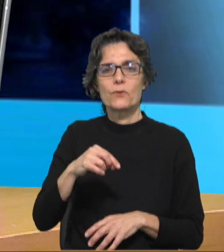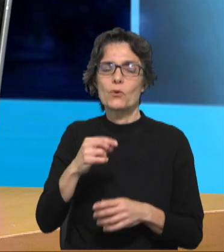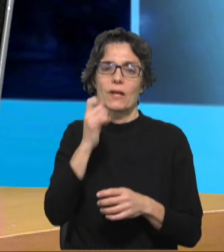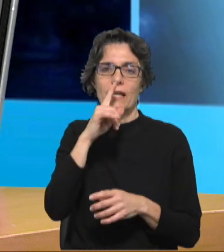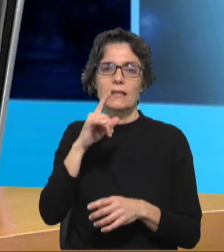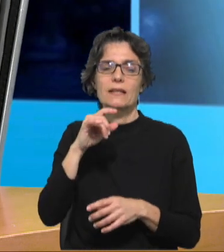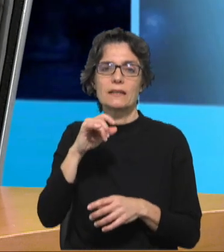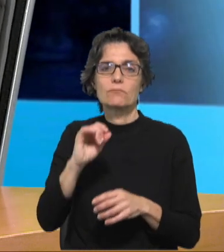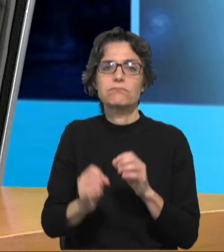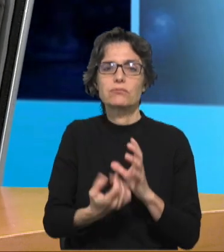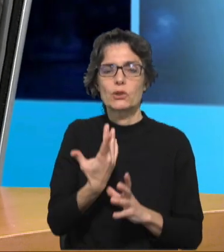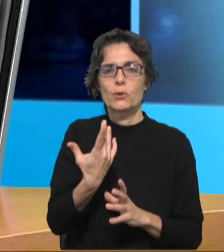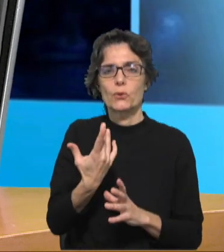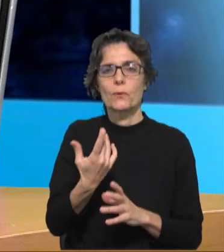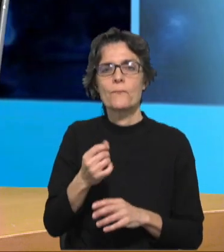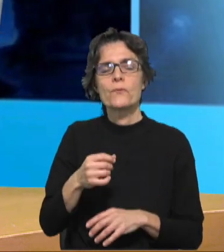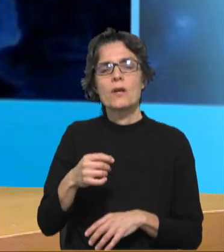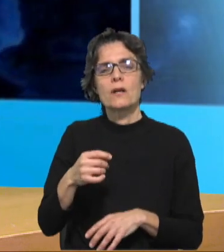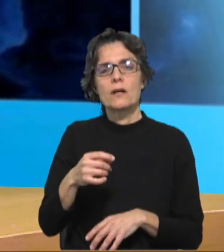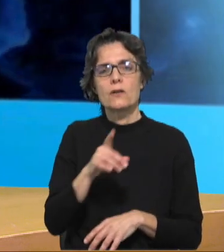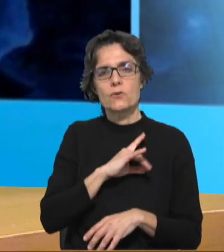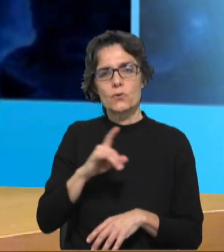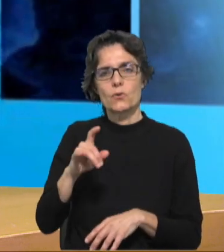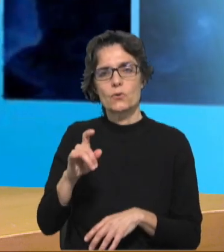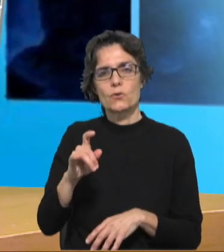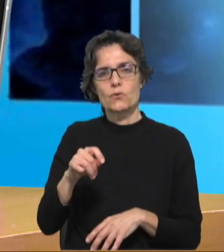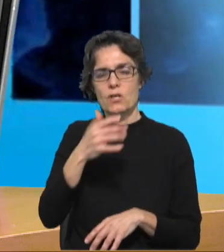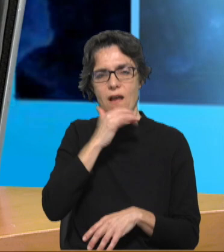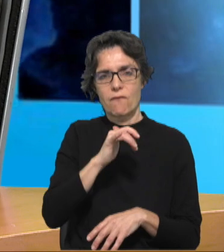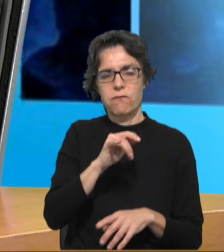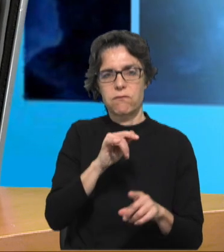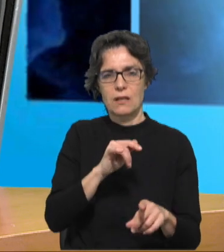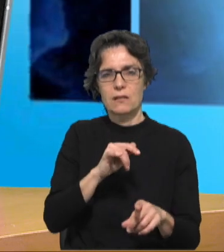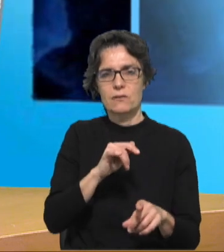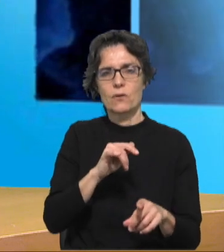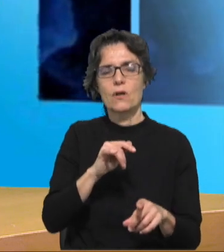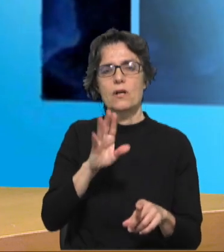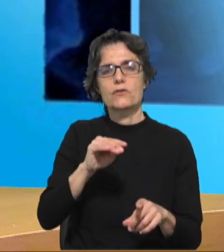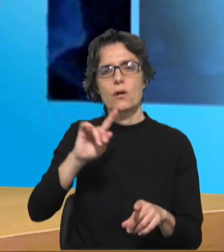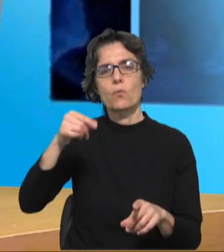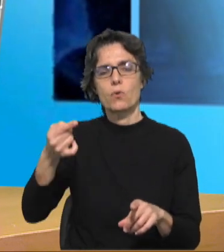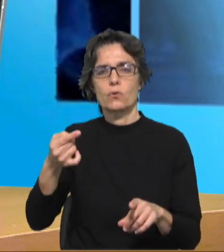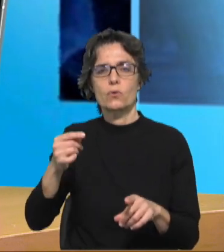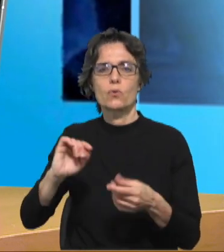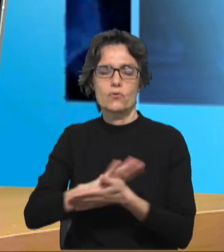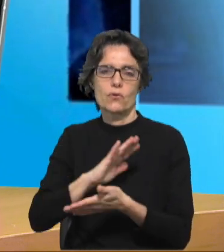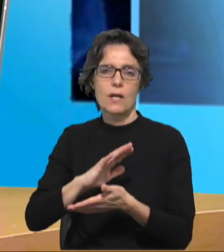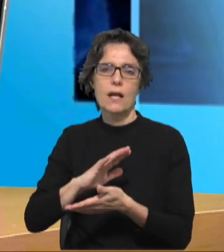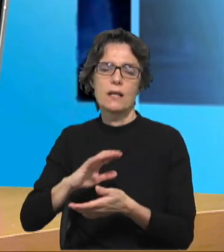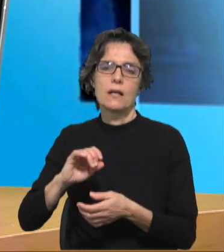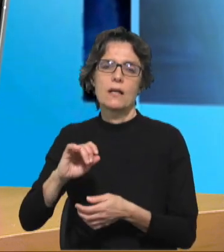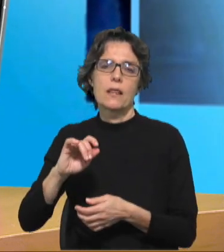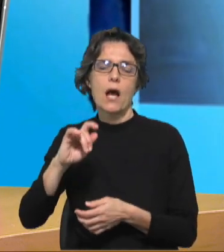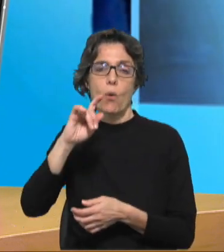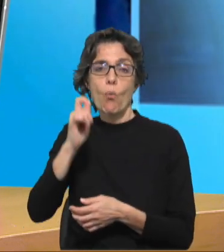porque era o senhor Bispo de Évora, Dom Manuel Mendes da Conceição Santos, que já tinha fundado o jornal A Guarda e era uma pessoa muito atenta